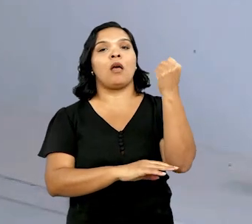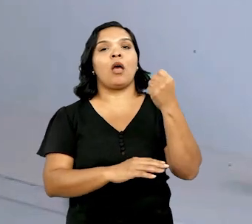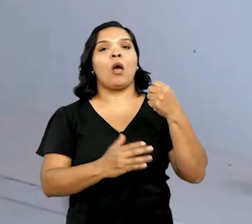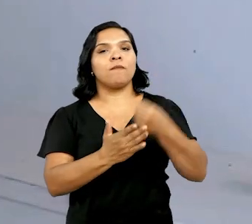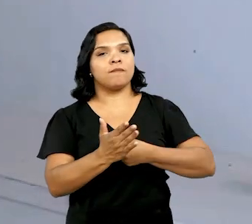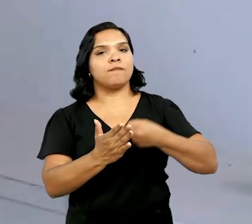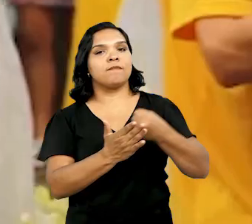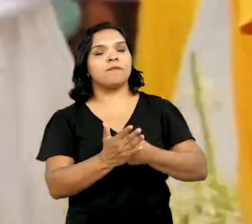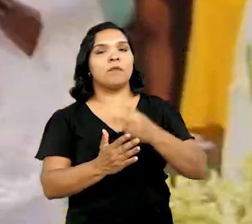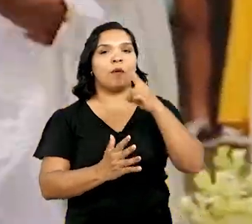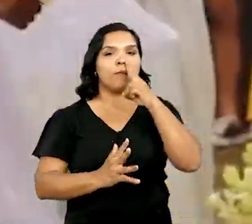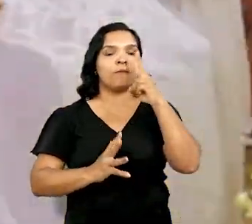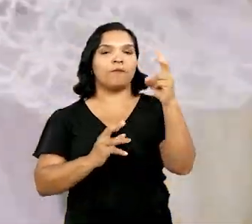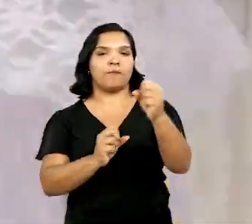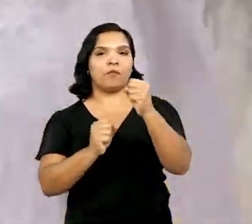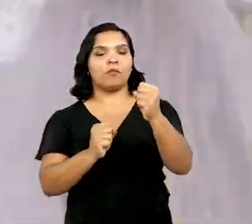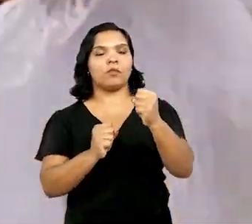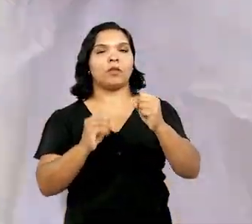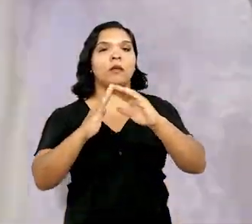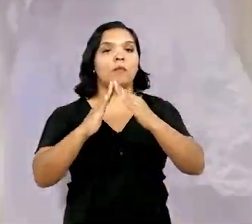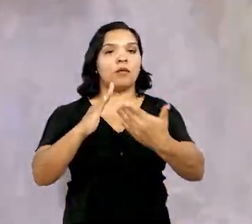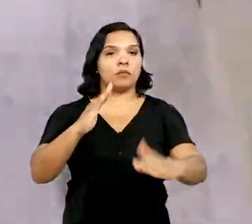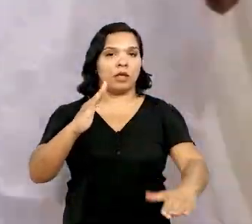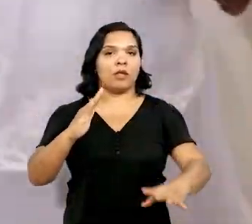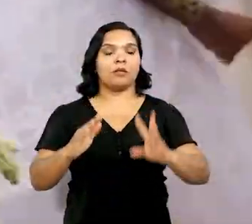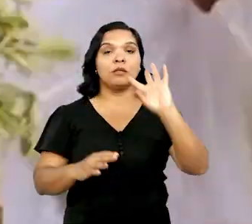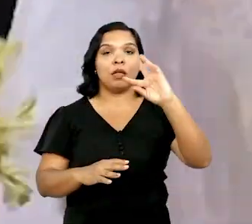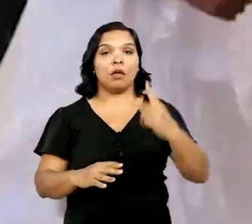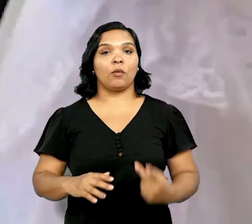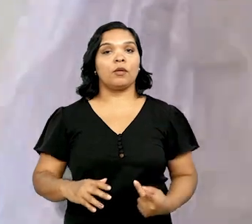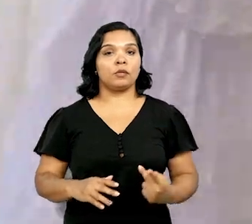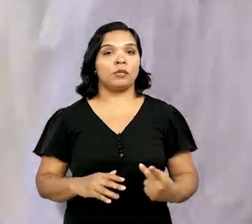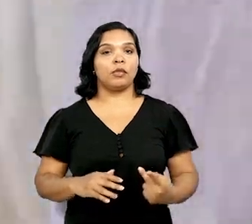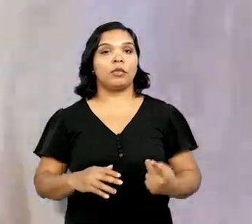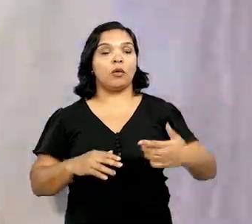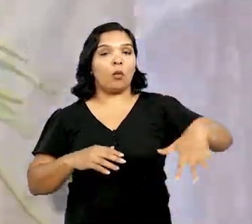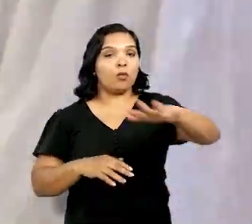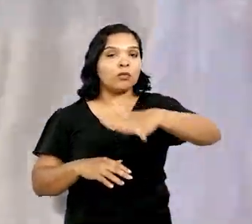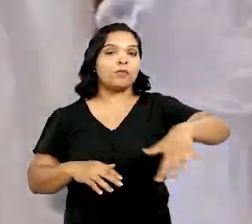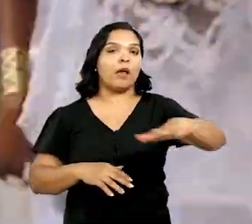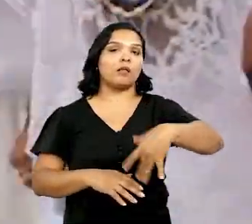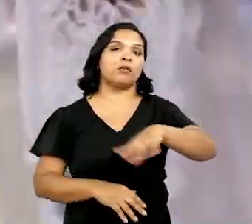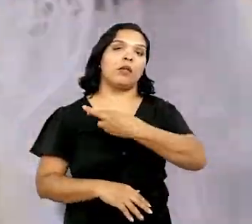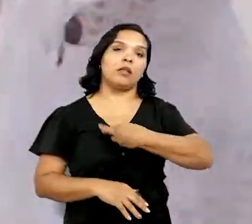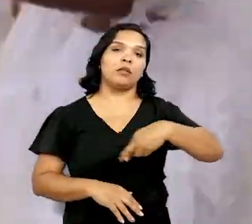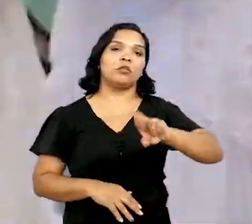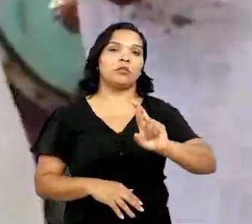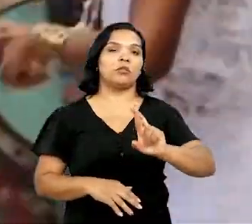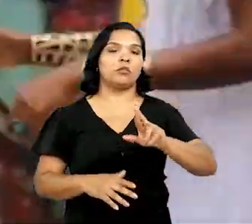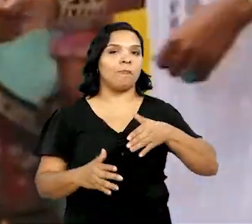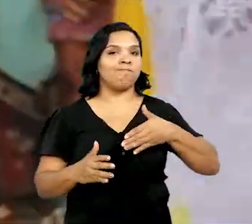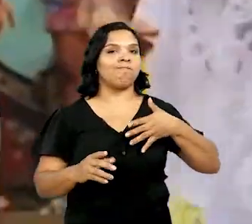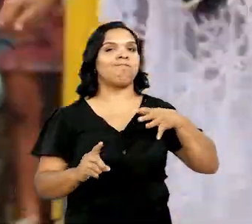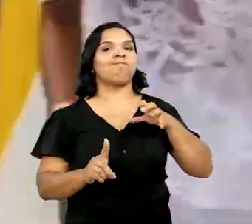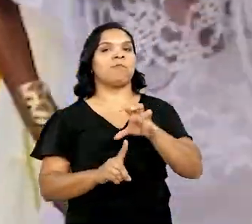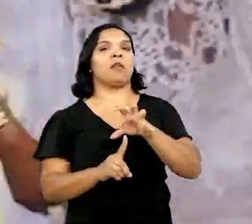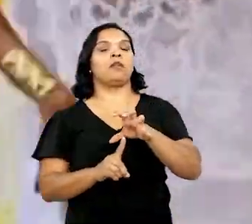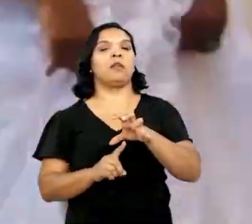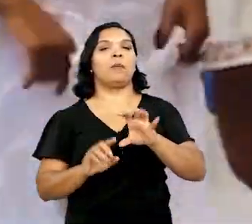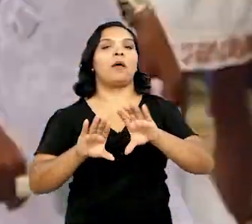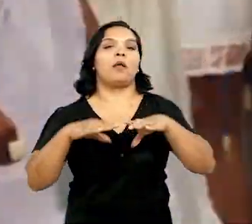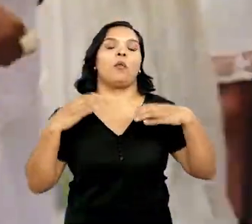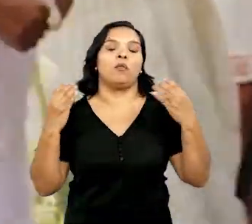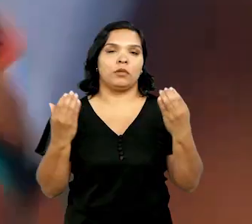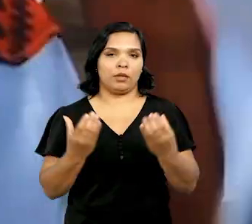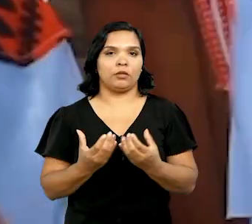de resistência. Para os terreiros, ser reconhecido como espaço religioso é um impacto para